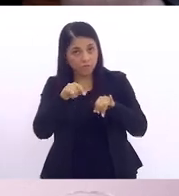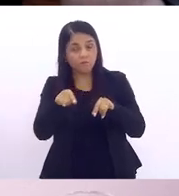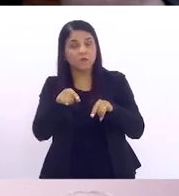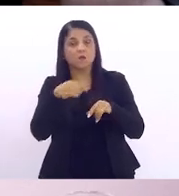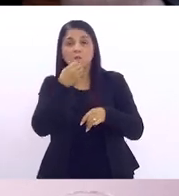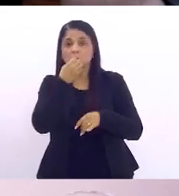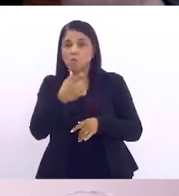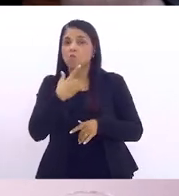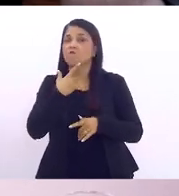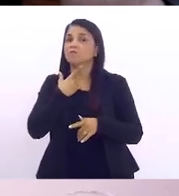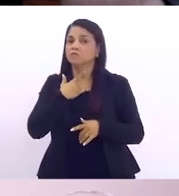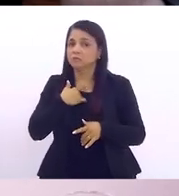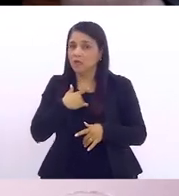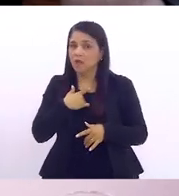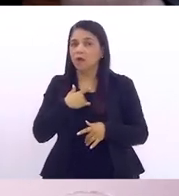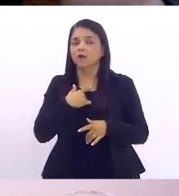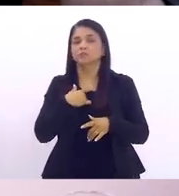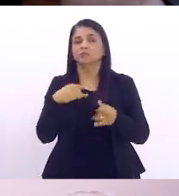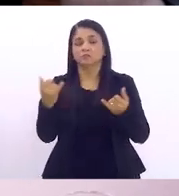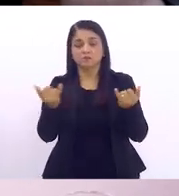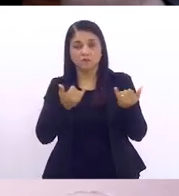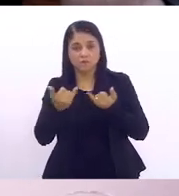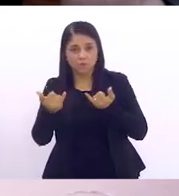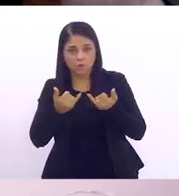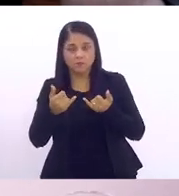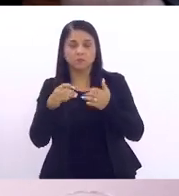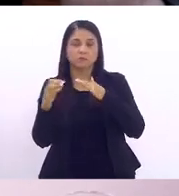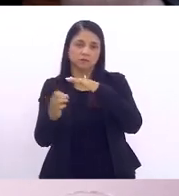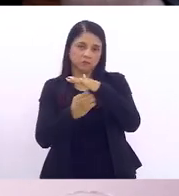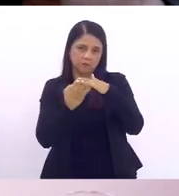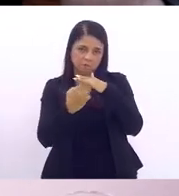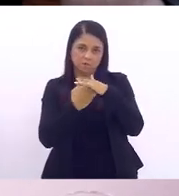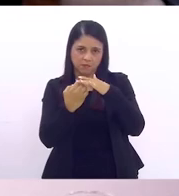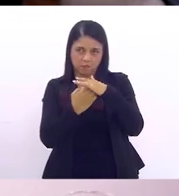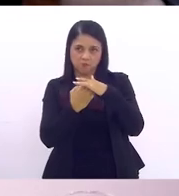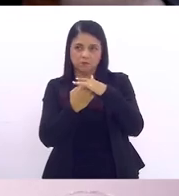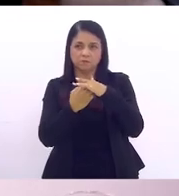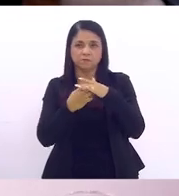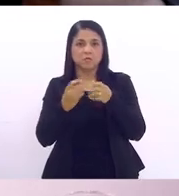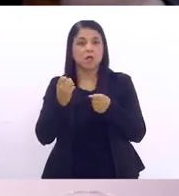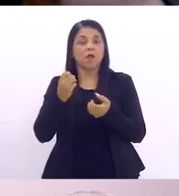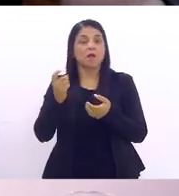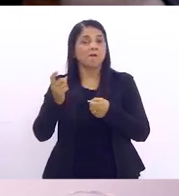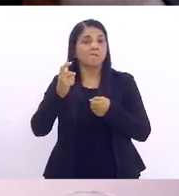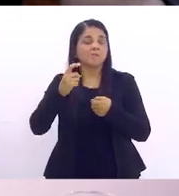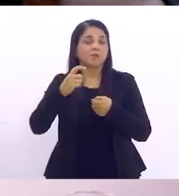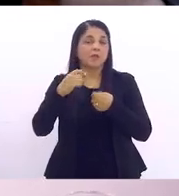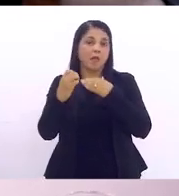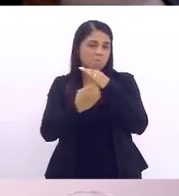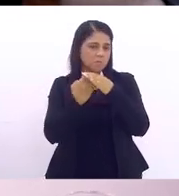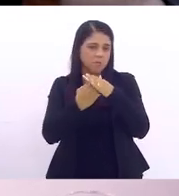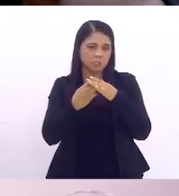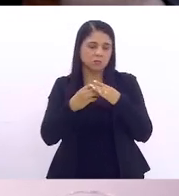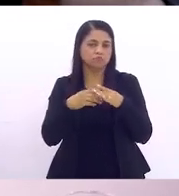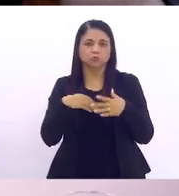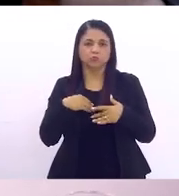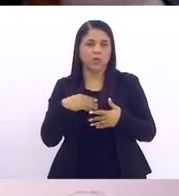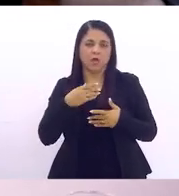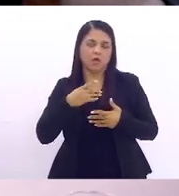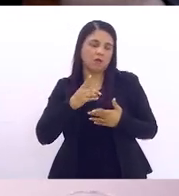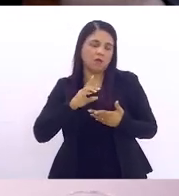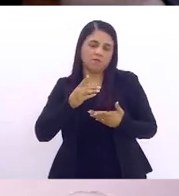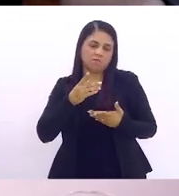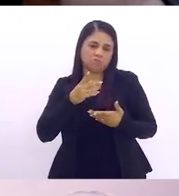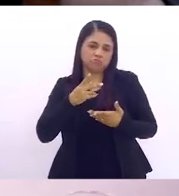vontade e a presta de informações da concessionária a concessionária não tá se furtando a a apresentar informações ao Ministério